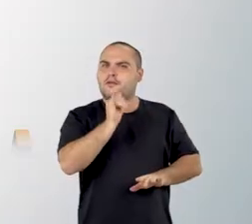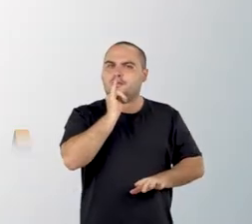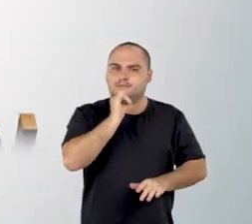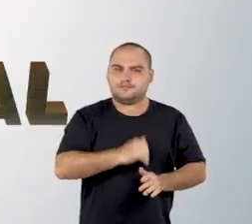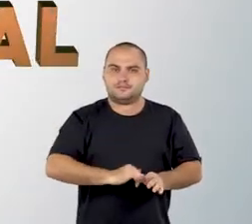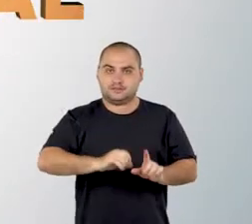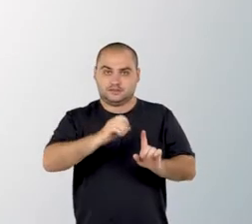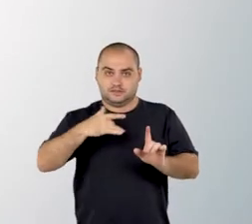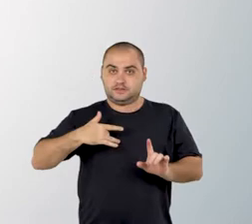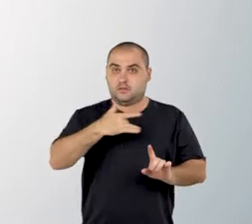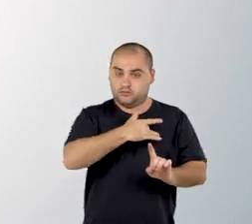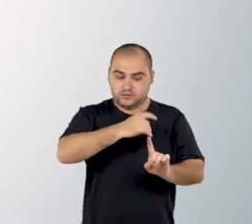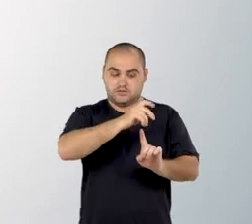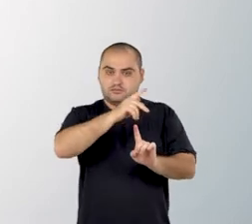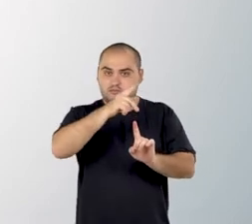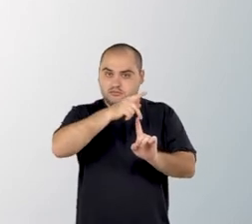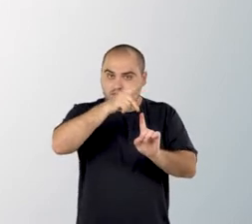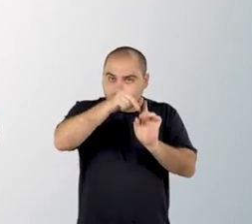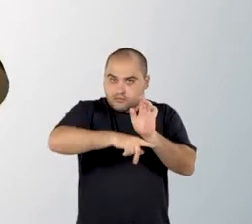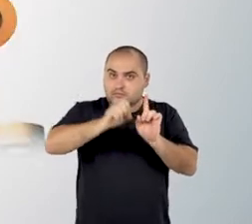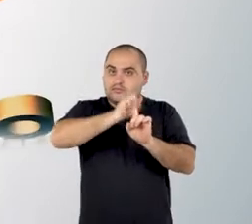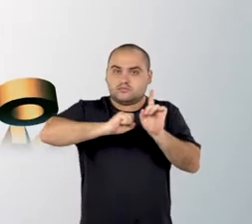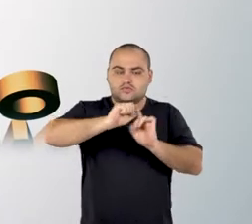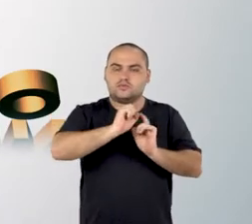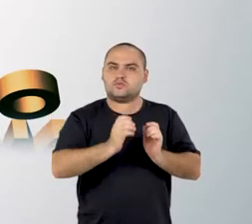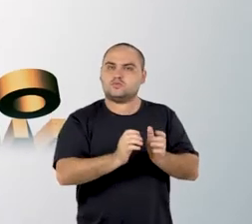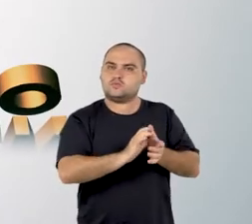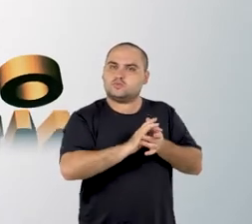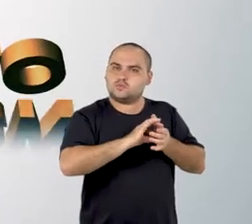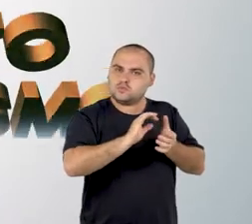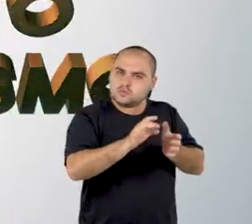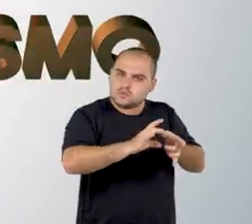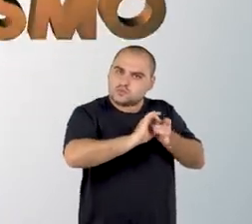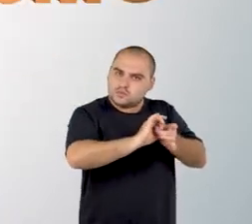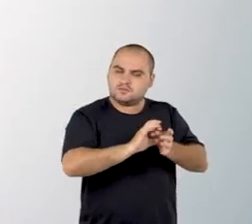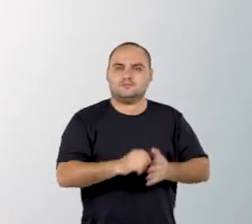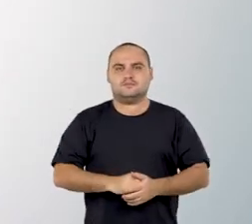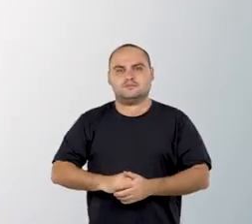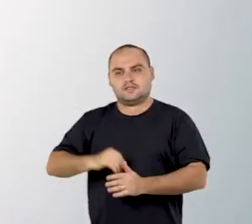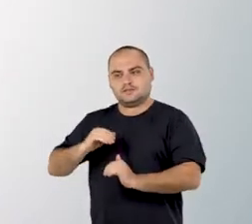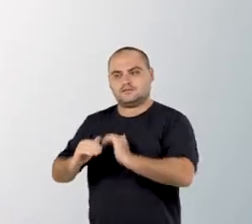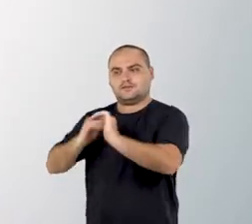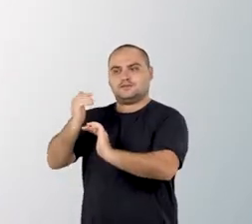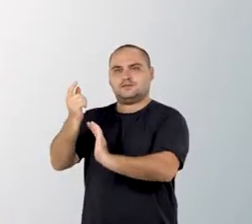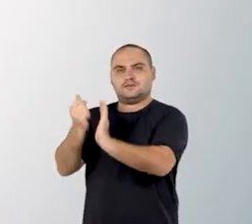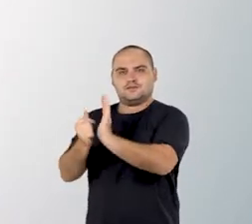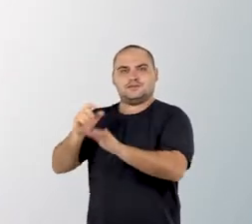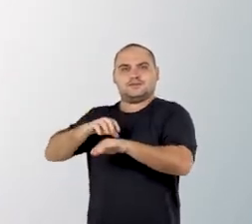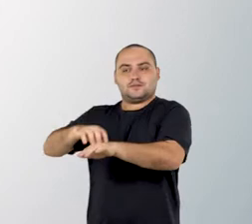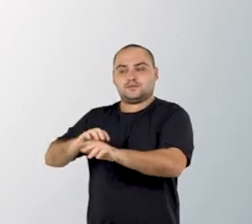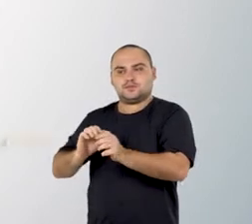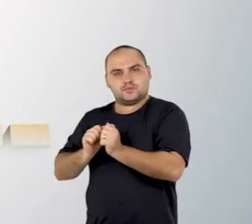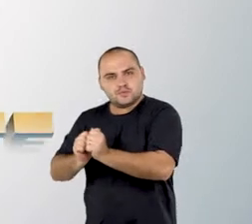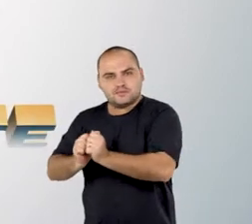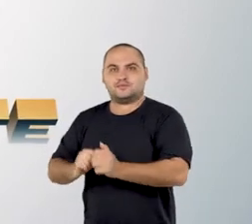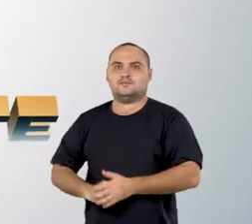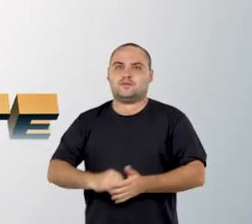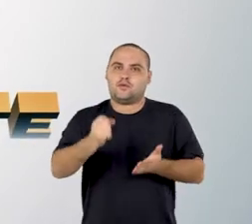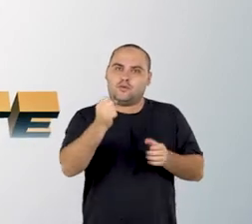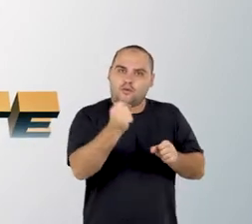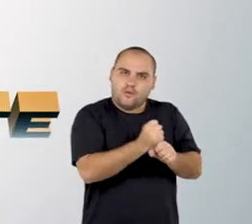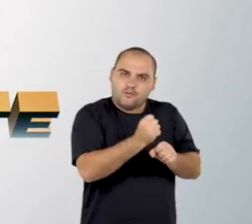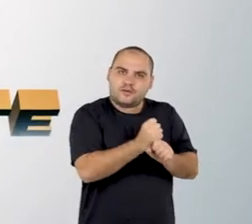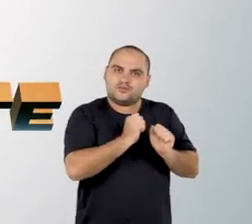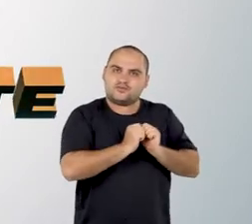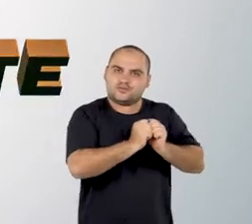exemplo, saúde e bem-estar social estarão juntas. O mesmo acontece com desenvolvimento econômico e turismo. Obras estará